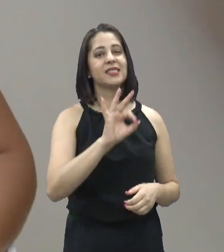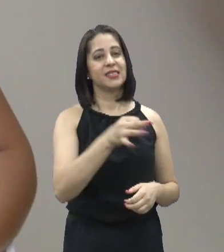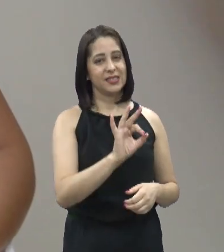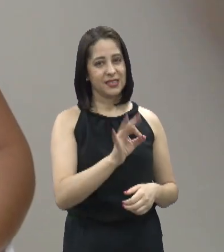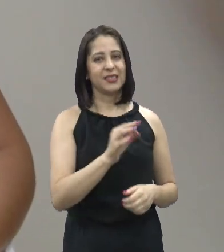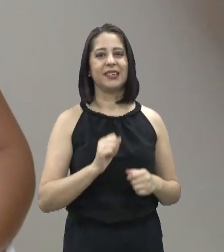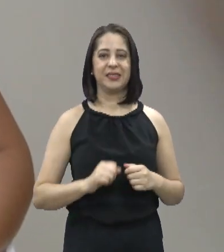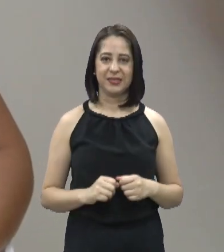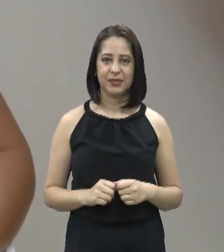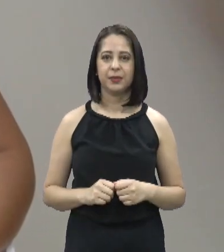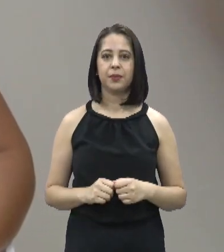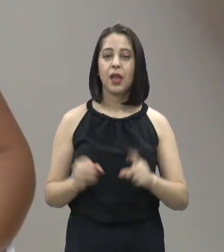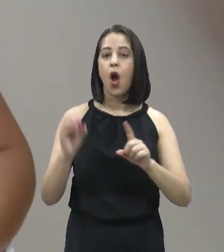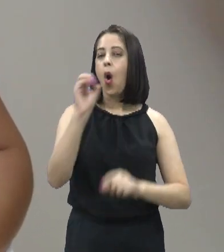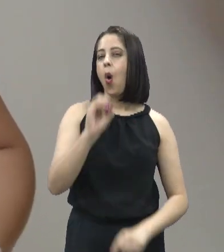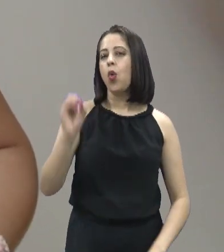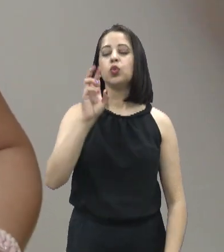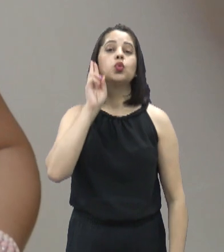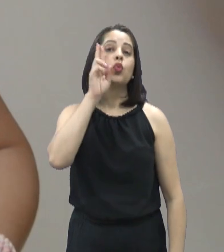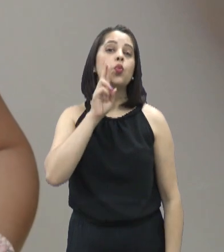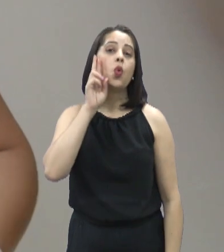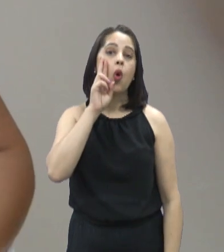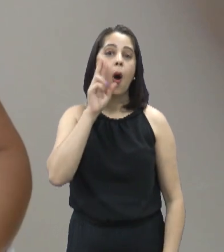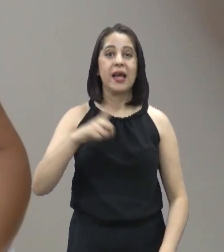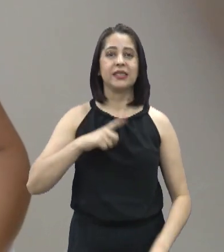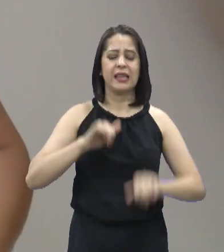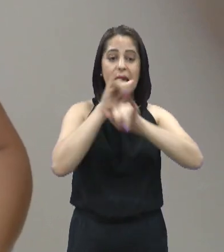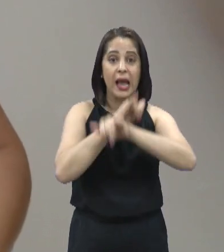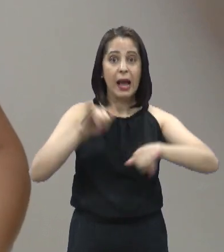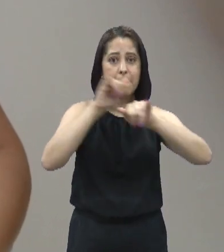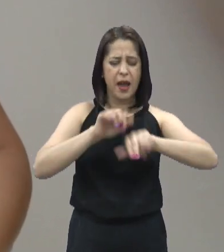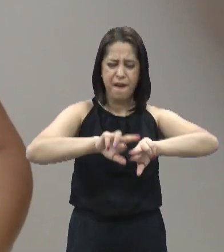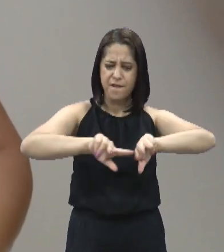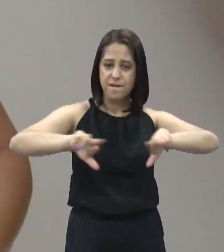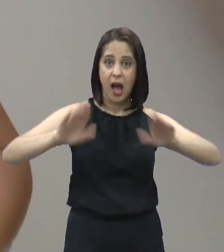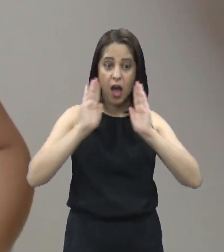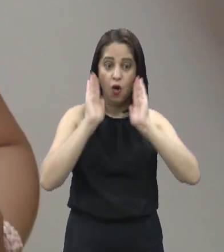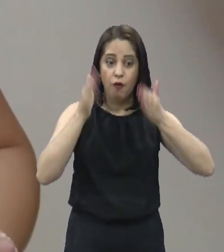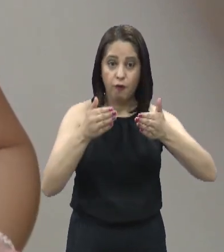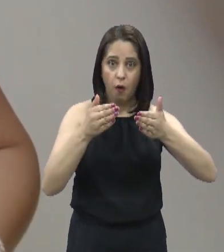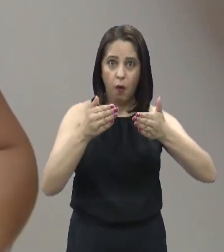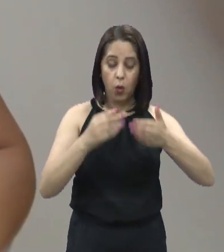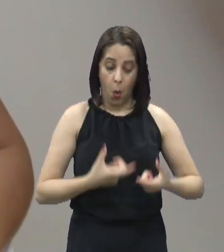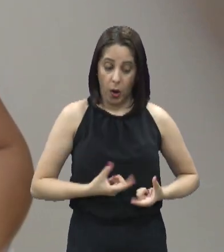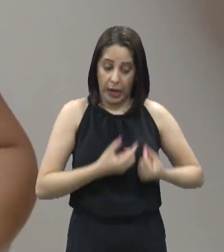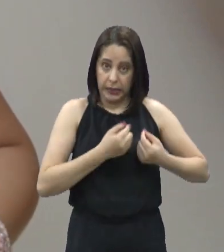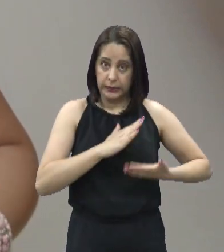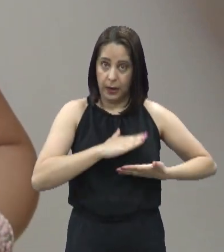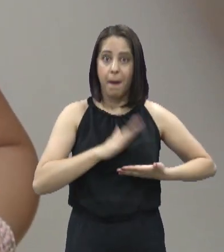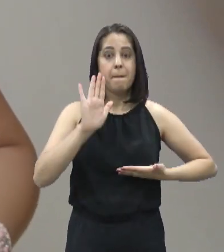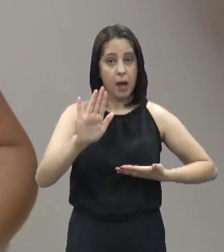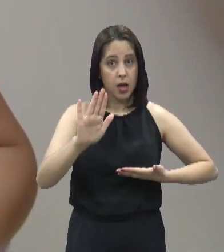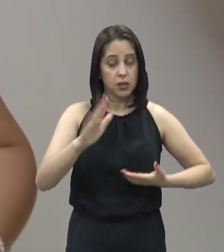vem. Outubro Rosa é marcado por inúmeras campanhas voltadas para o câncer de mama. Porém, a doença